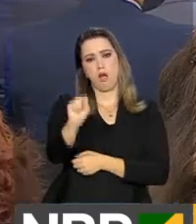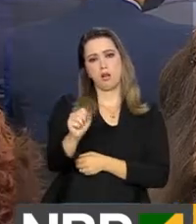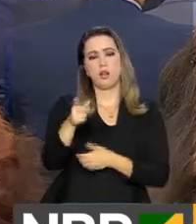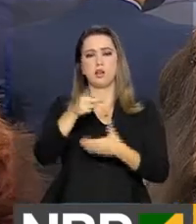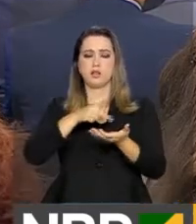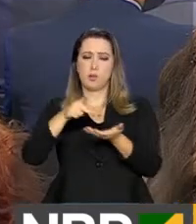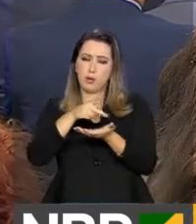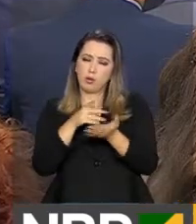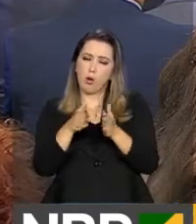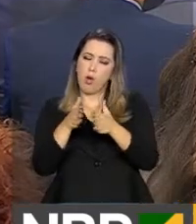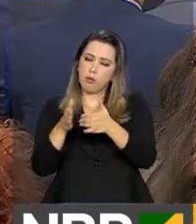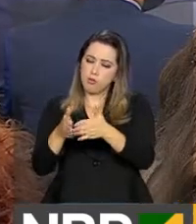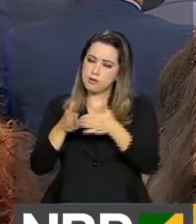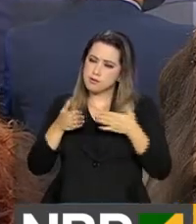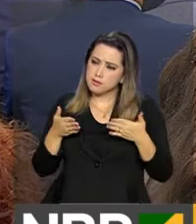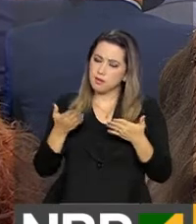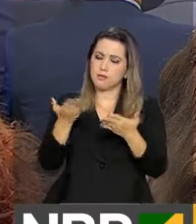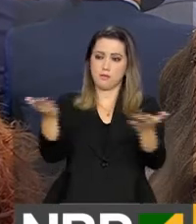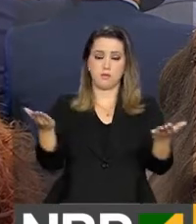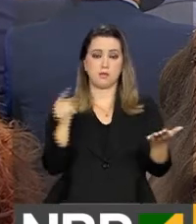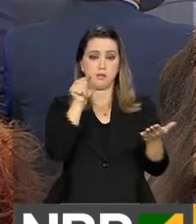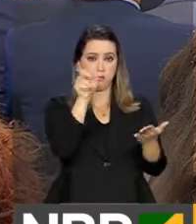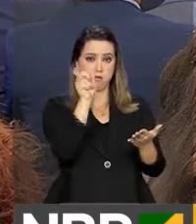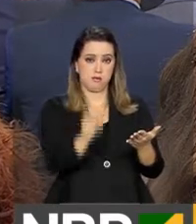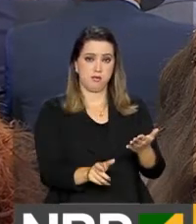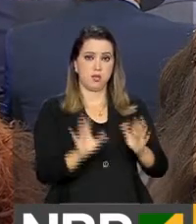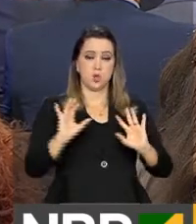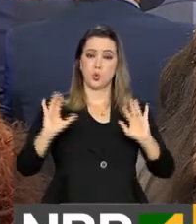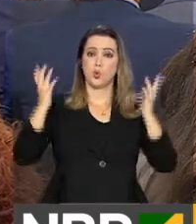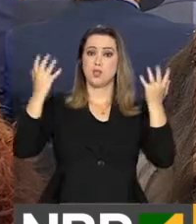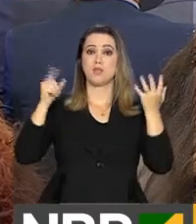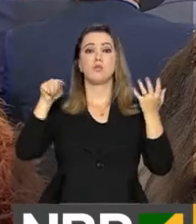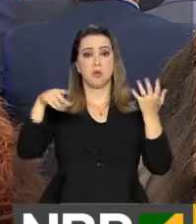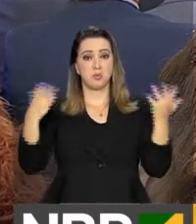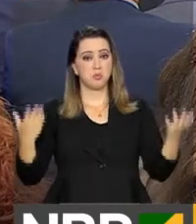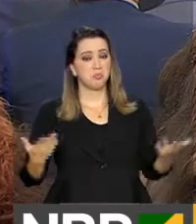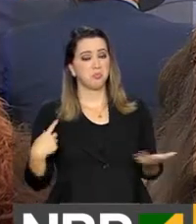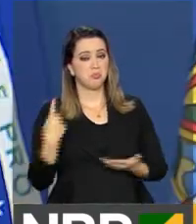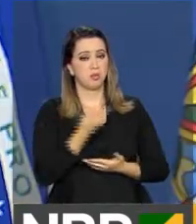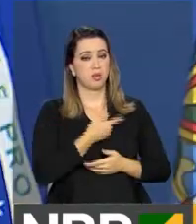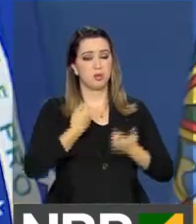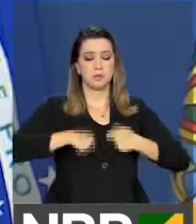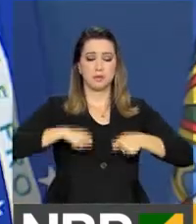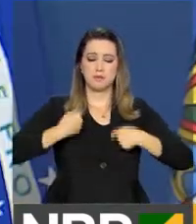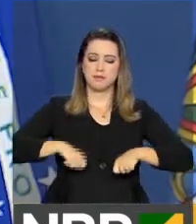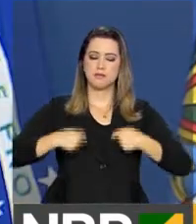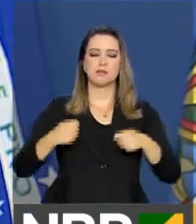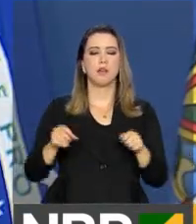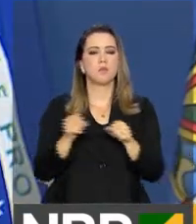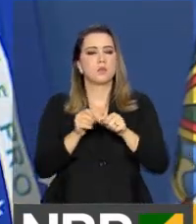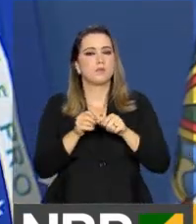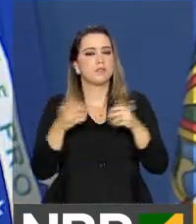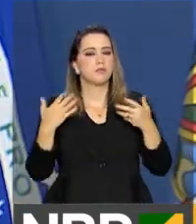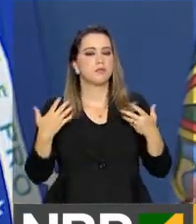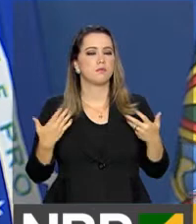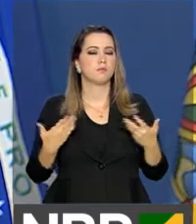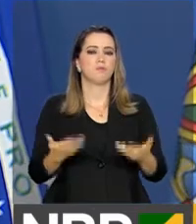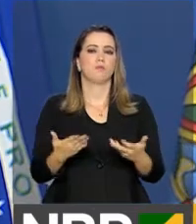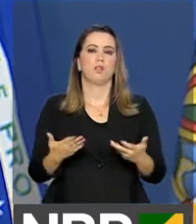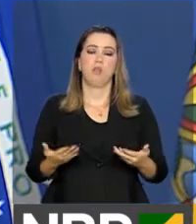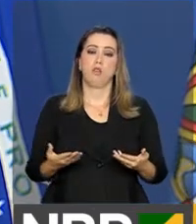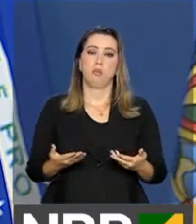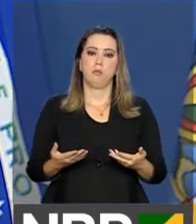licença a dado ainda o tc cimento que nós devemos há enfim